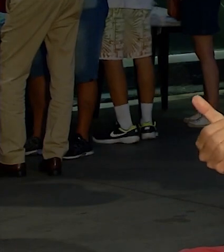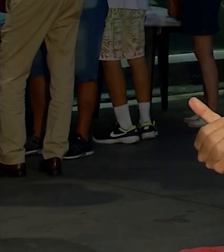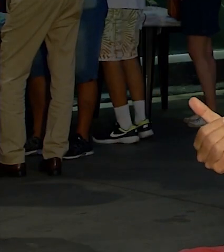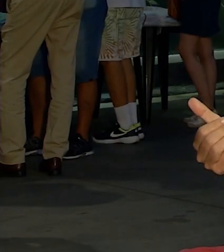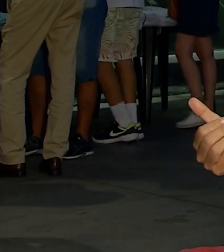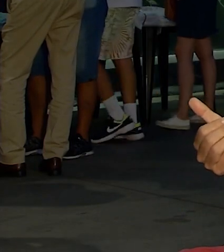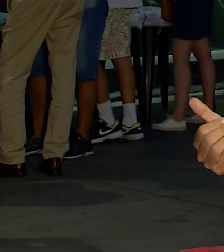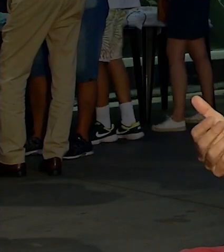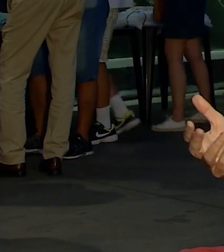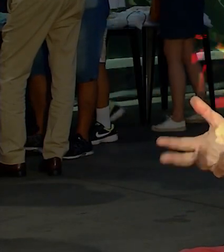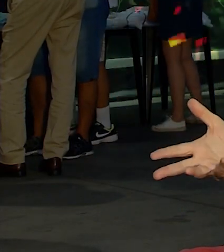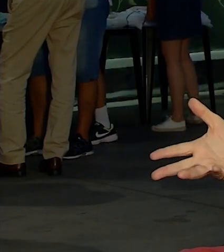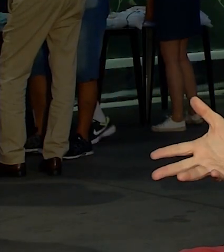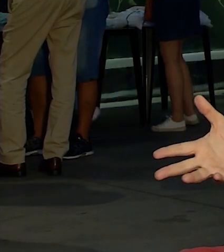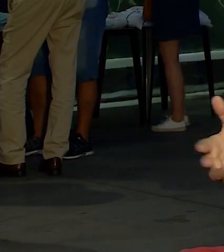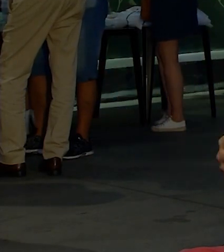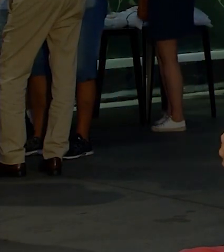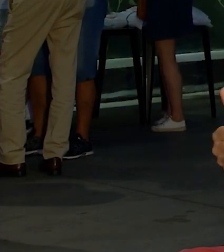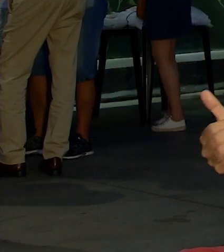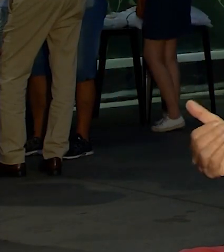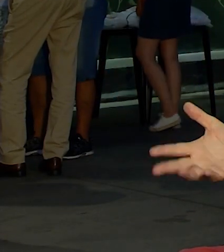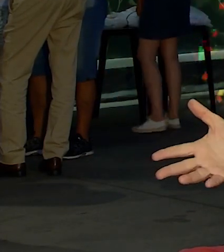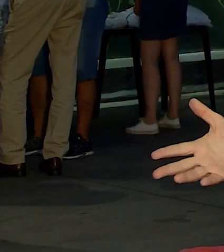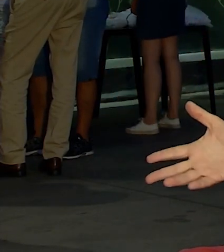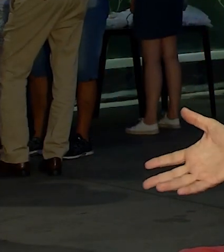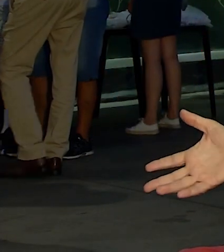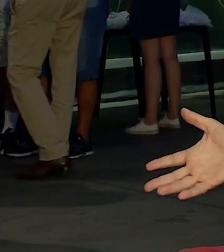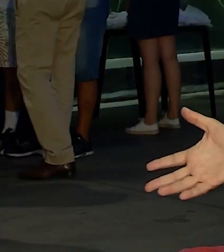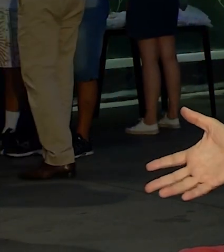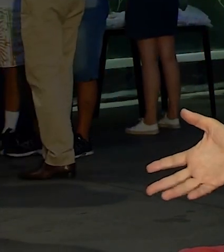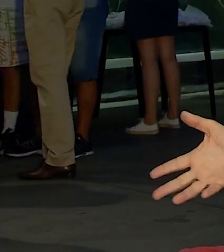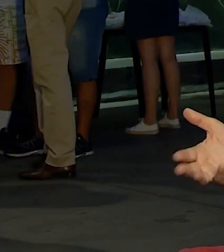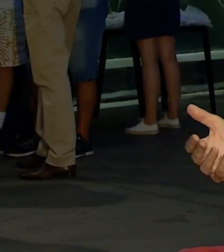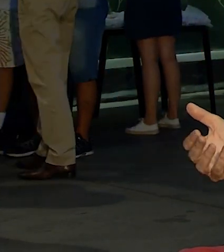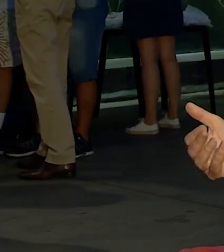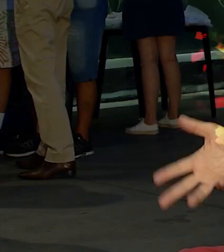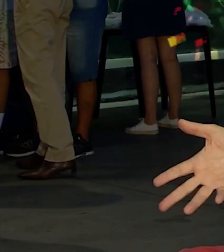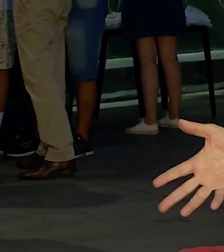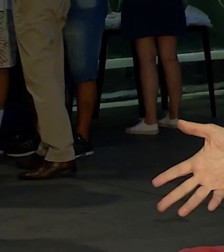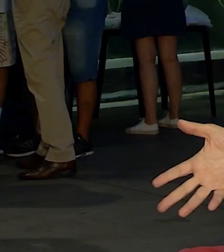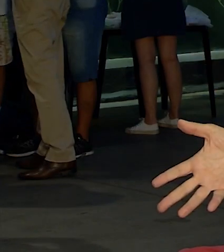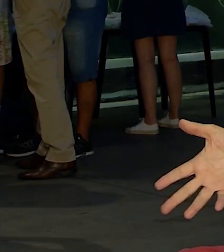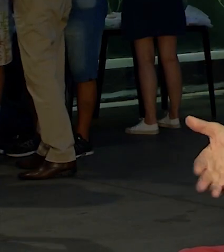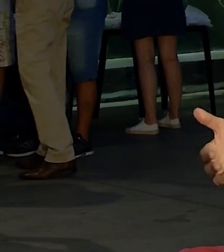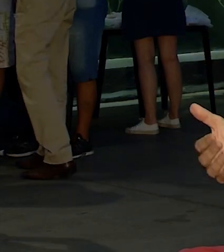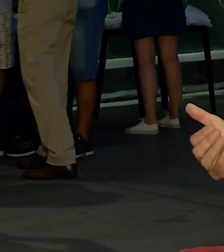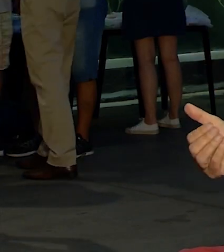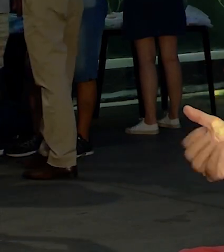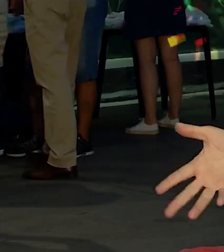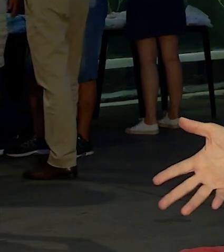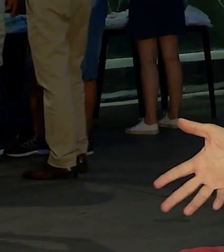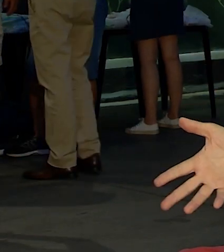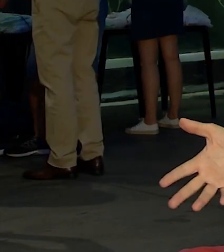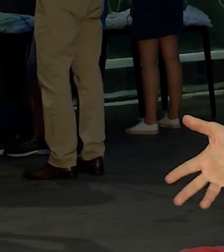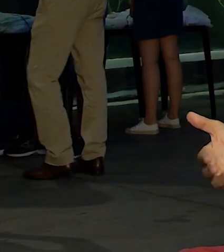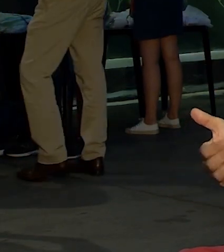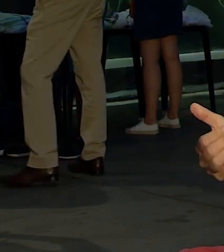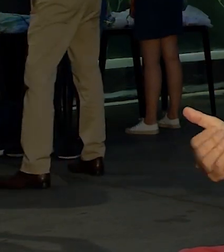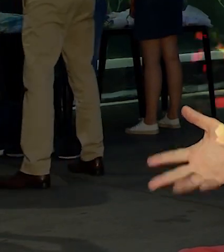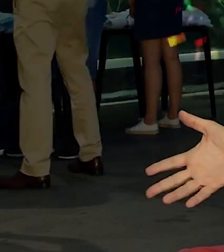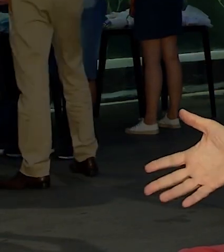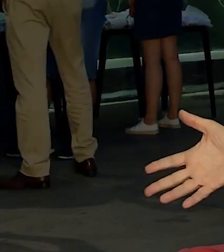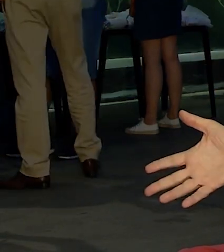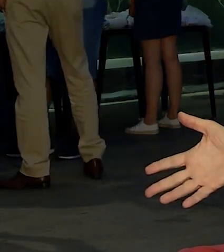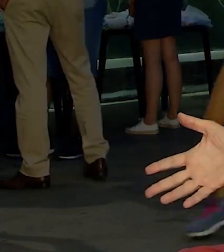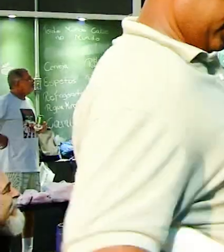crescendo e a gente está esperando é isso, que o mundo seja realmente mais inclusivo, mais democrático